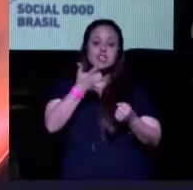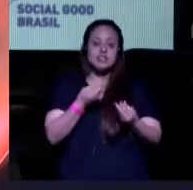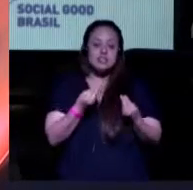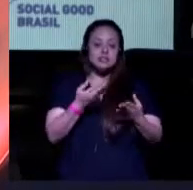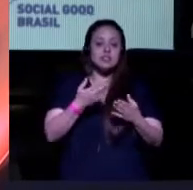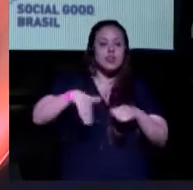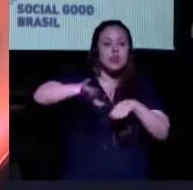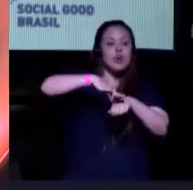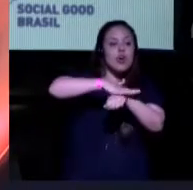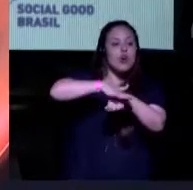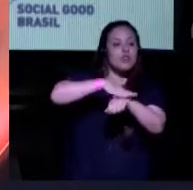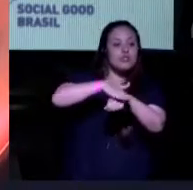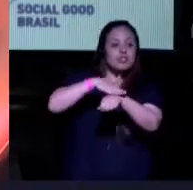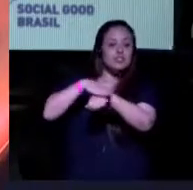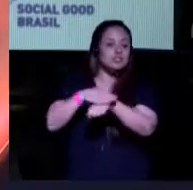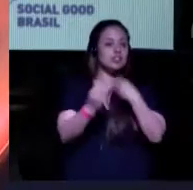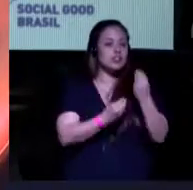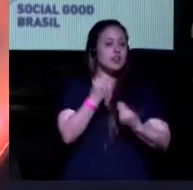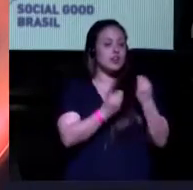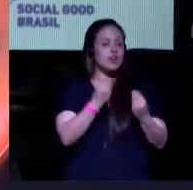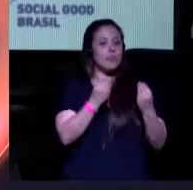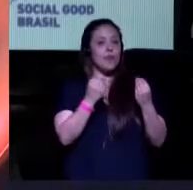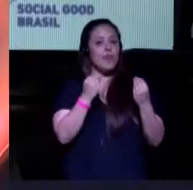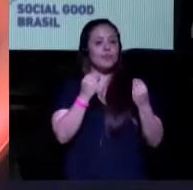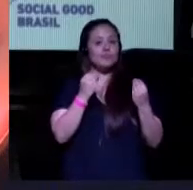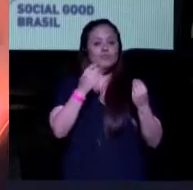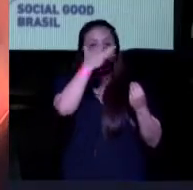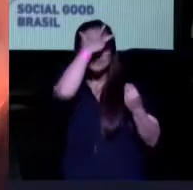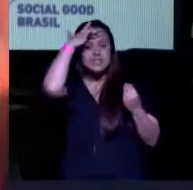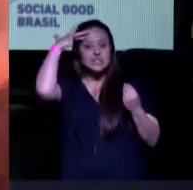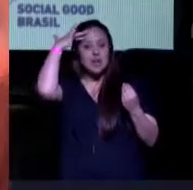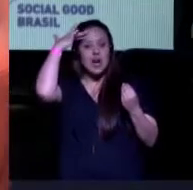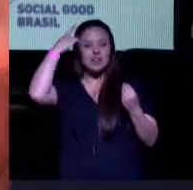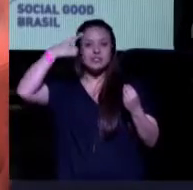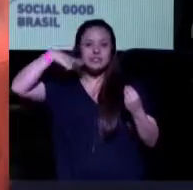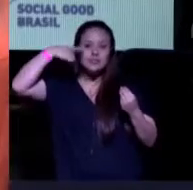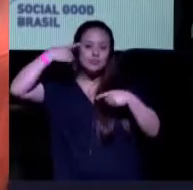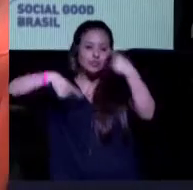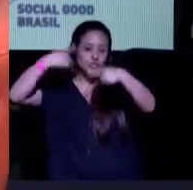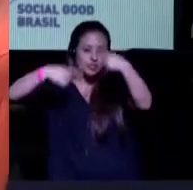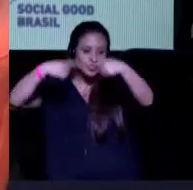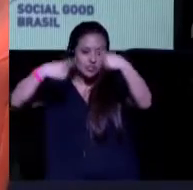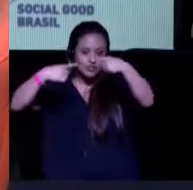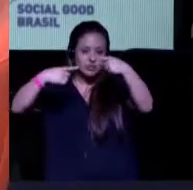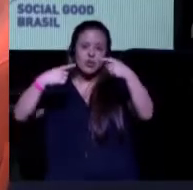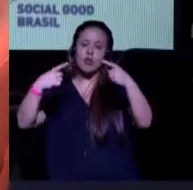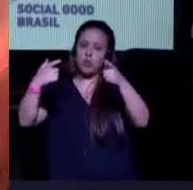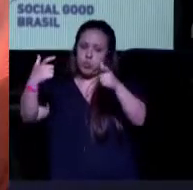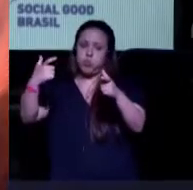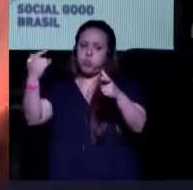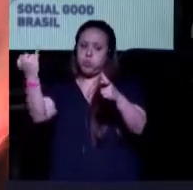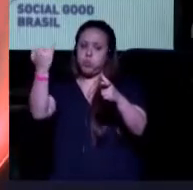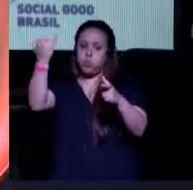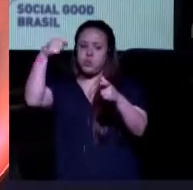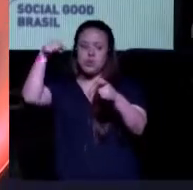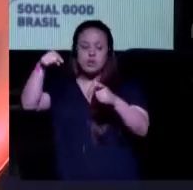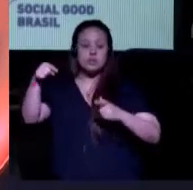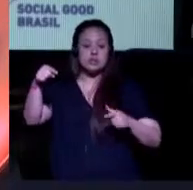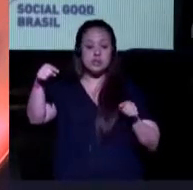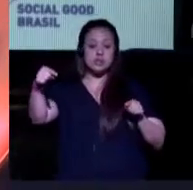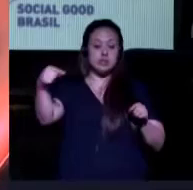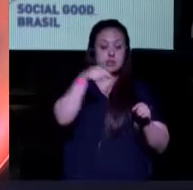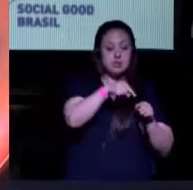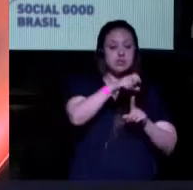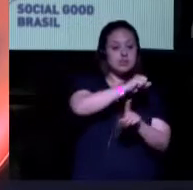tenho sentido entre os pessoas que fazem políticas grandes corporações entre o site sua sociedade sobre o futuro que nós